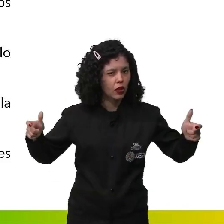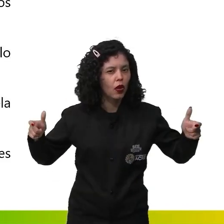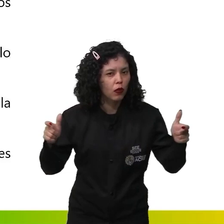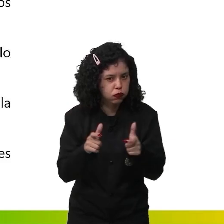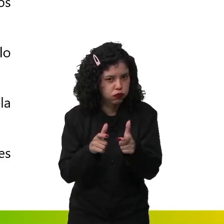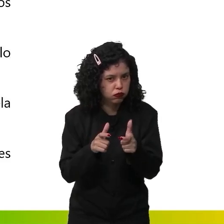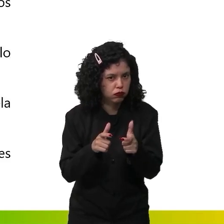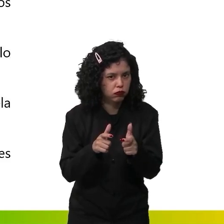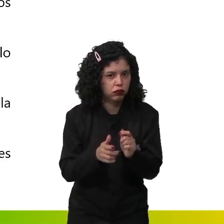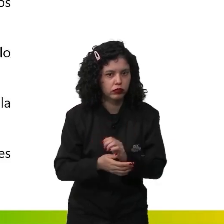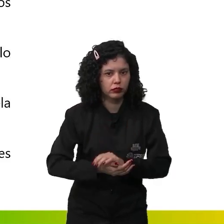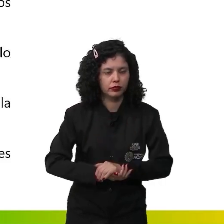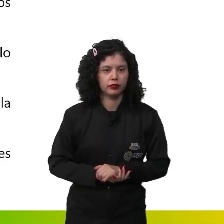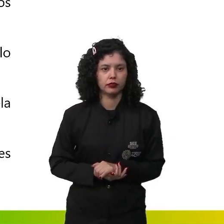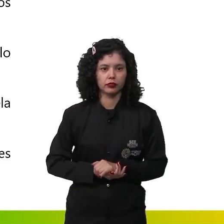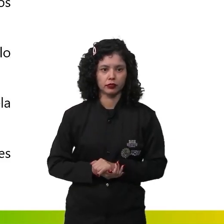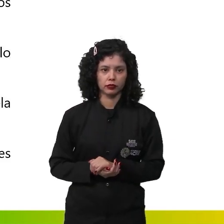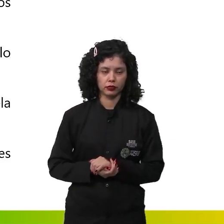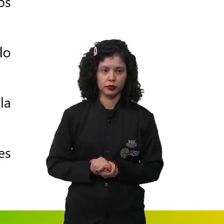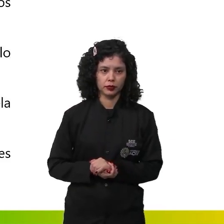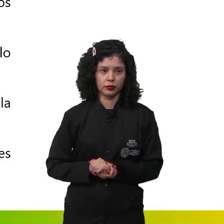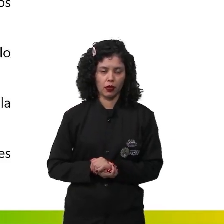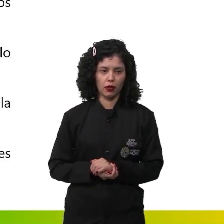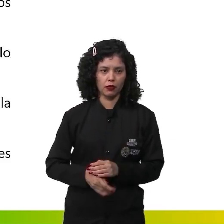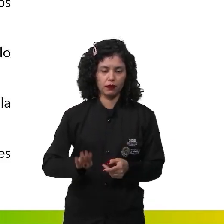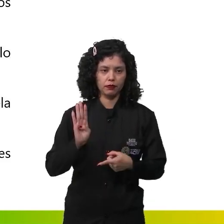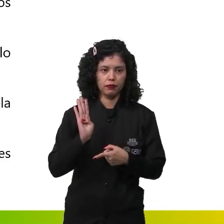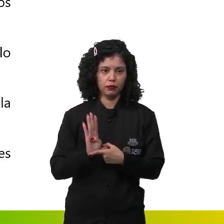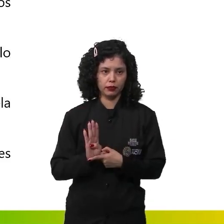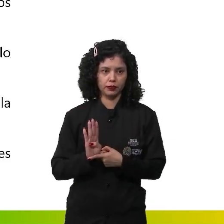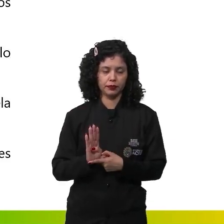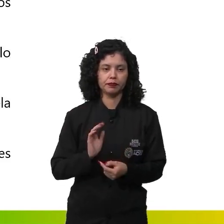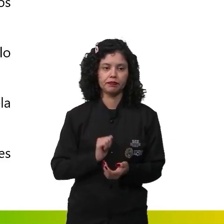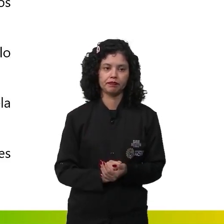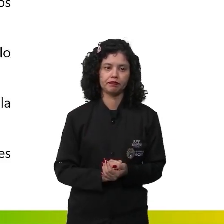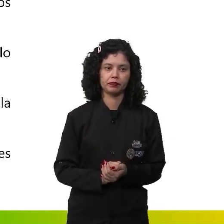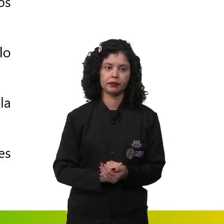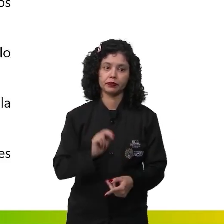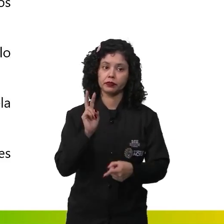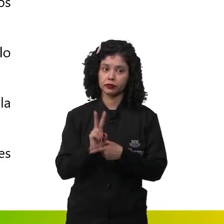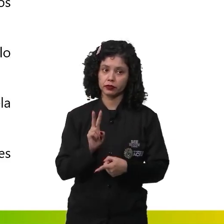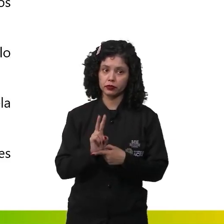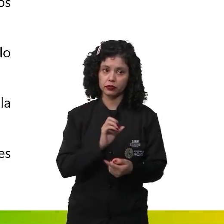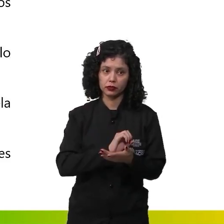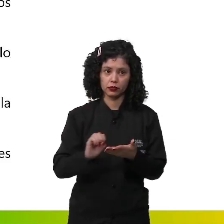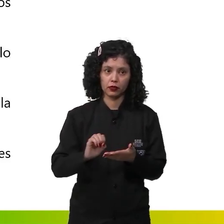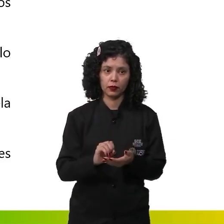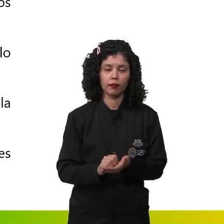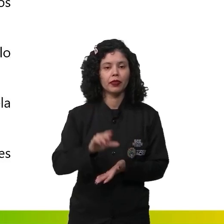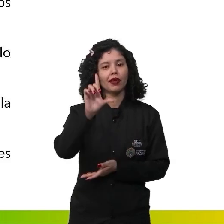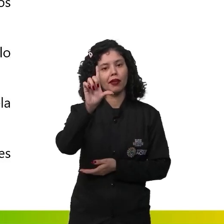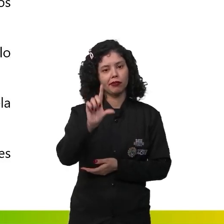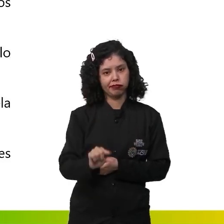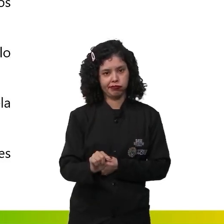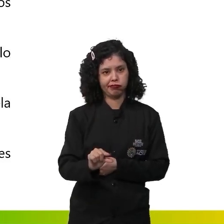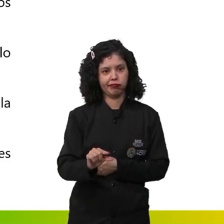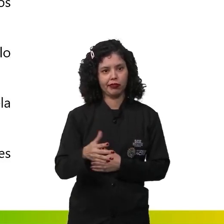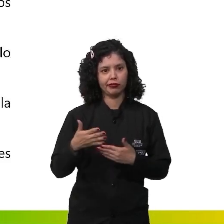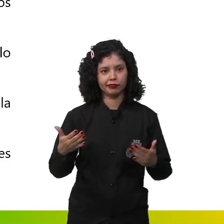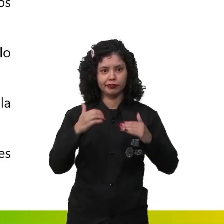a divisão do trabalho é reduzida. B. A solidariedade